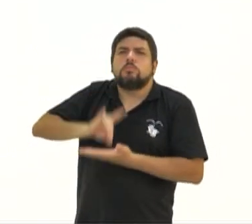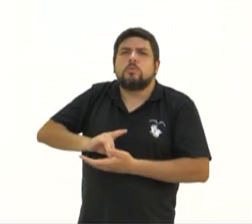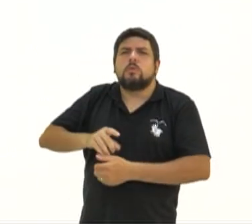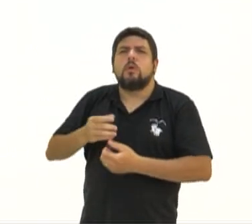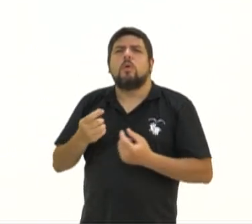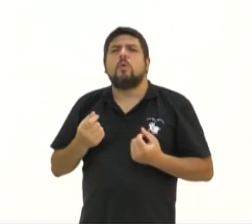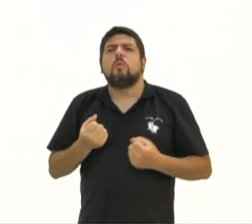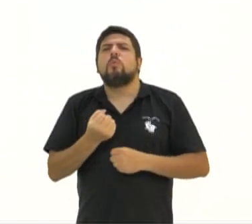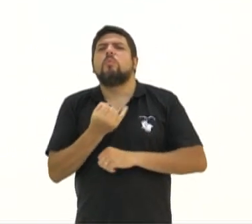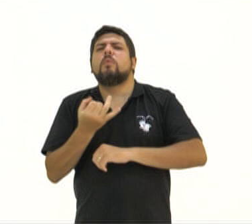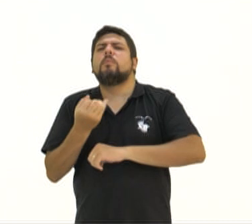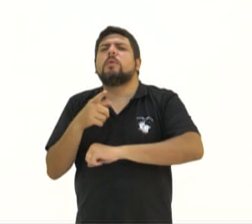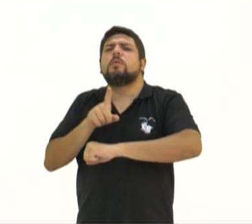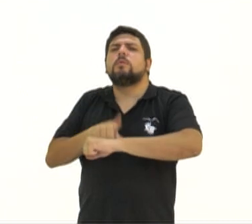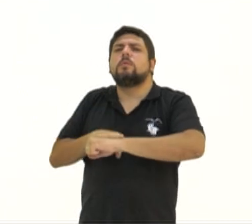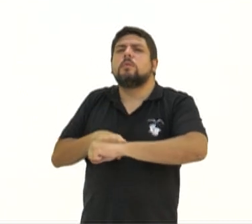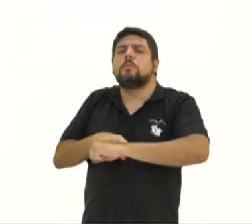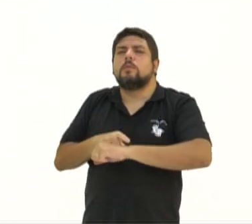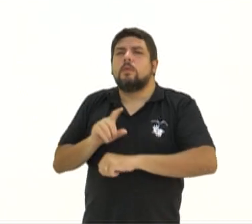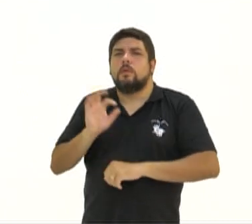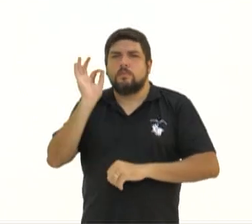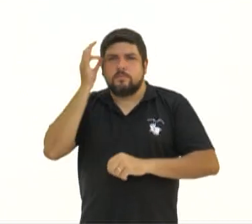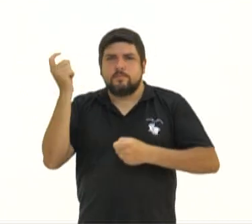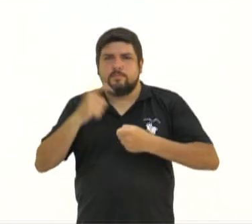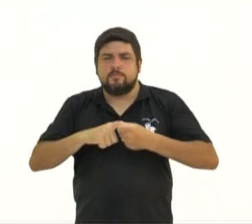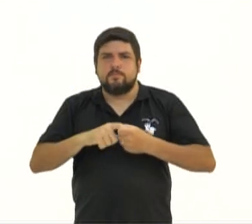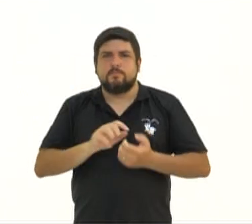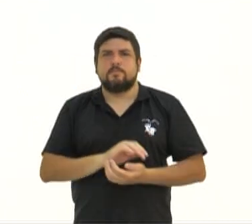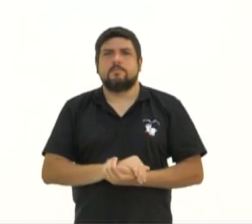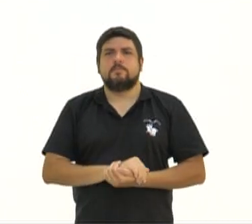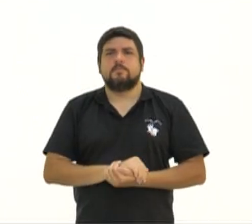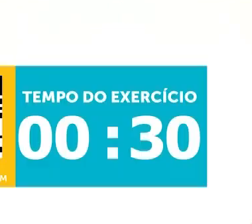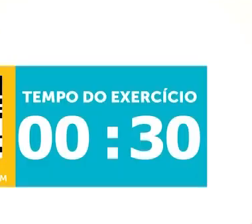do badminton em competições oficiais? Um tempinho aí, já voltamos.